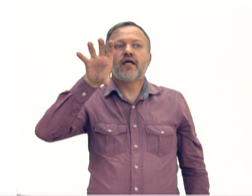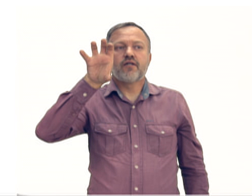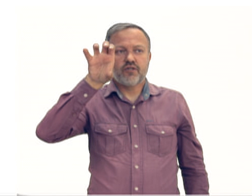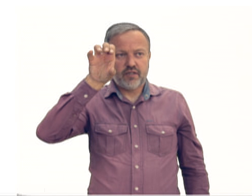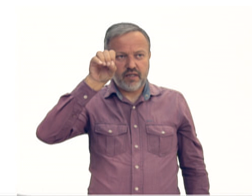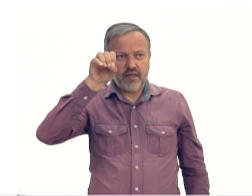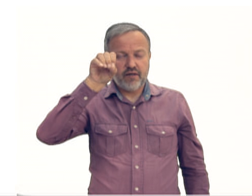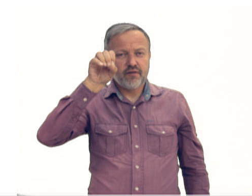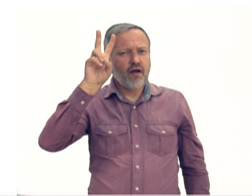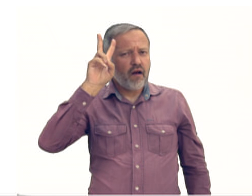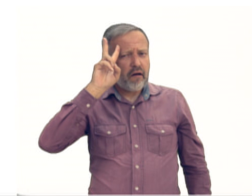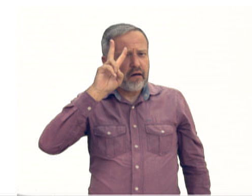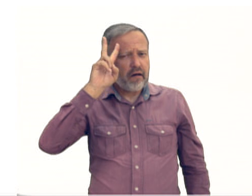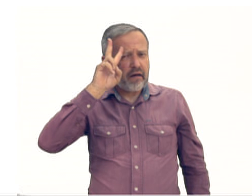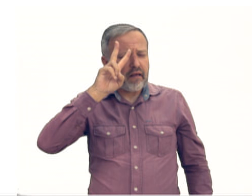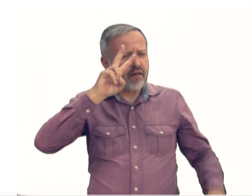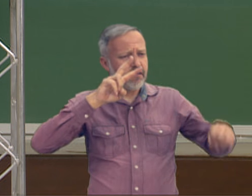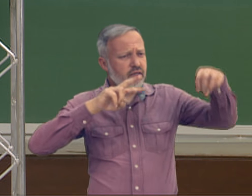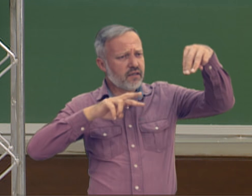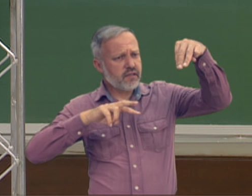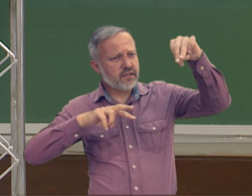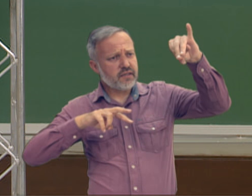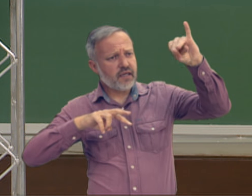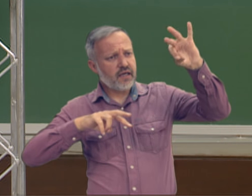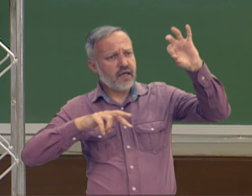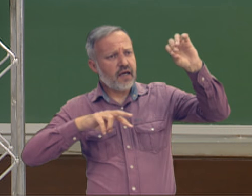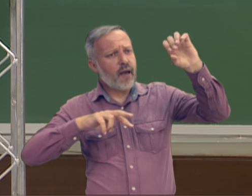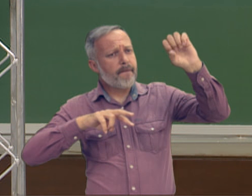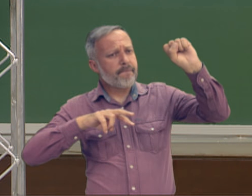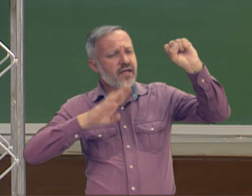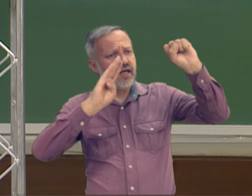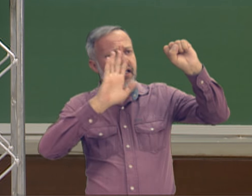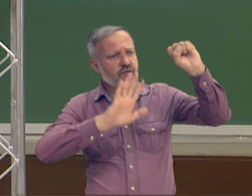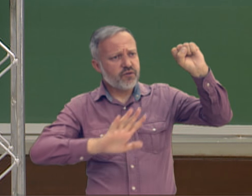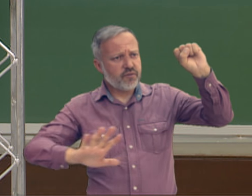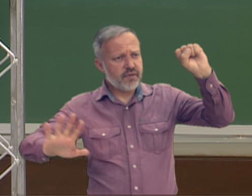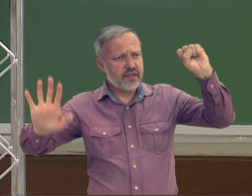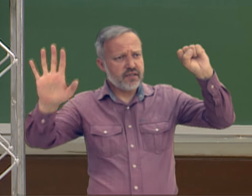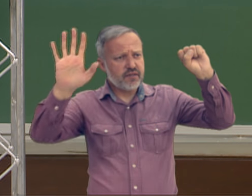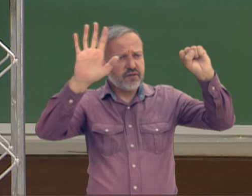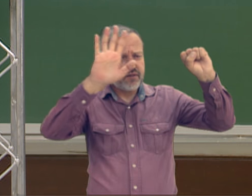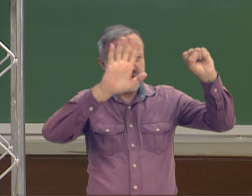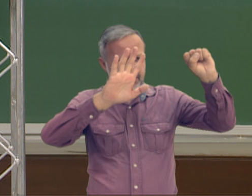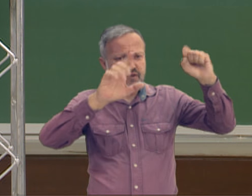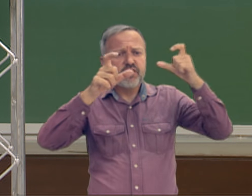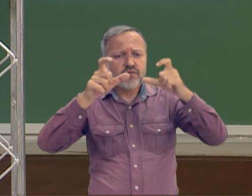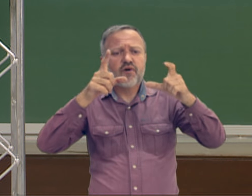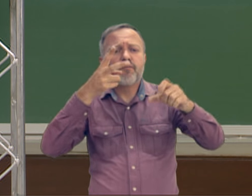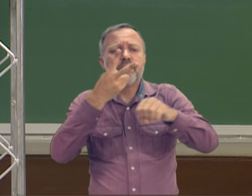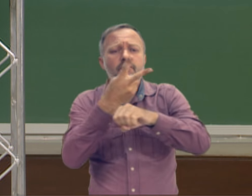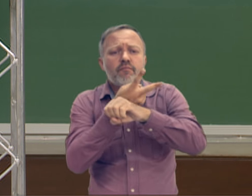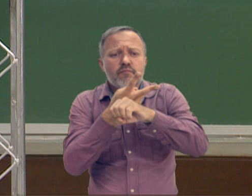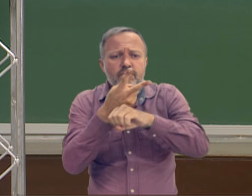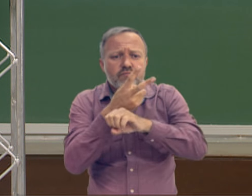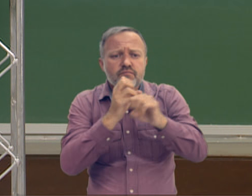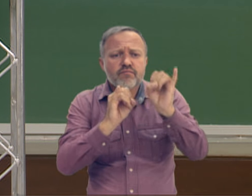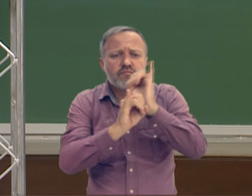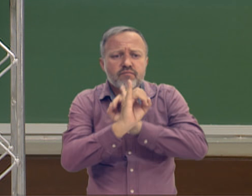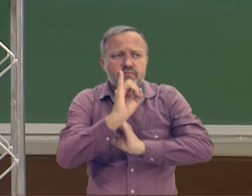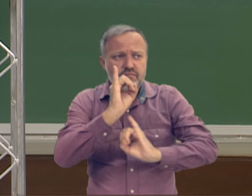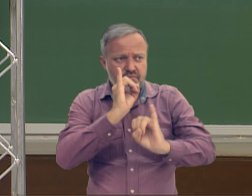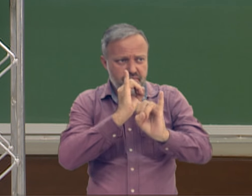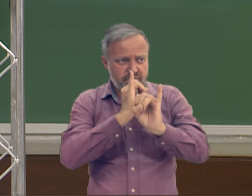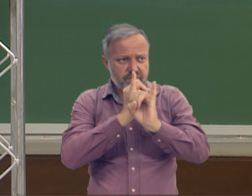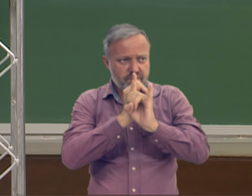Brasil. Então, nessa referência, fala muito sobre mitos e lendas. Então, é importante, se